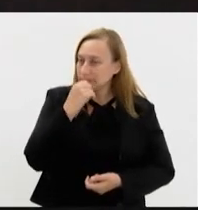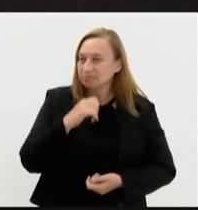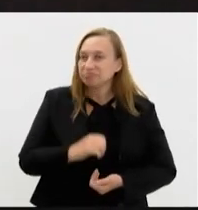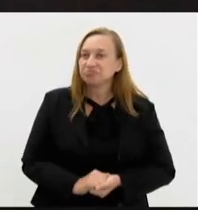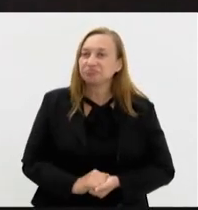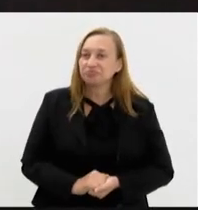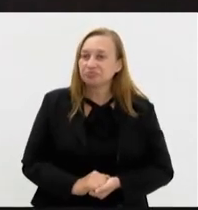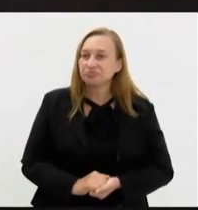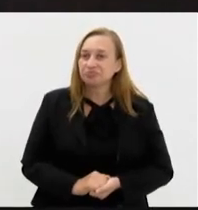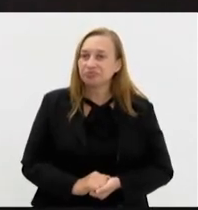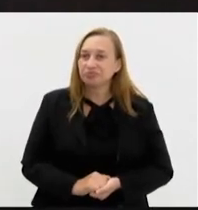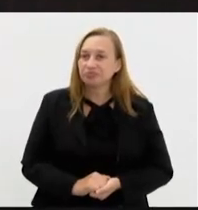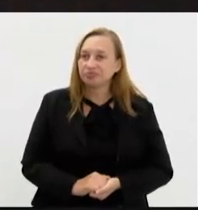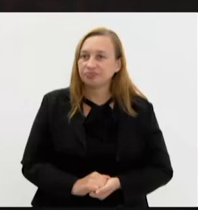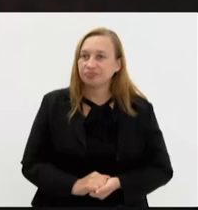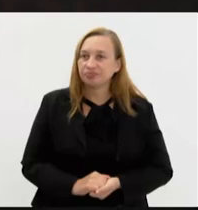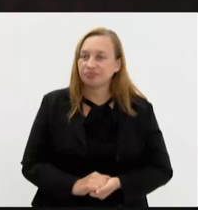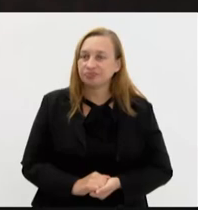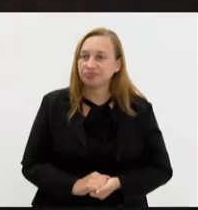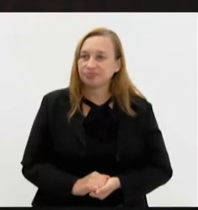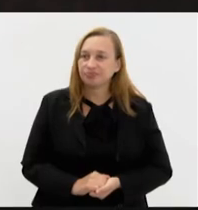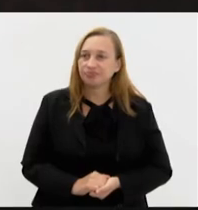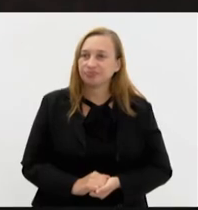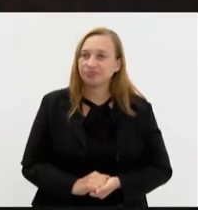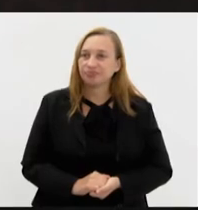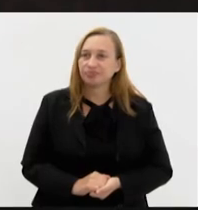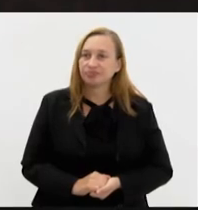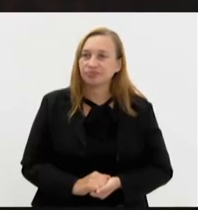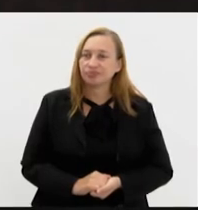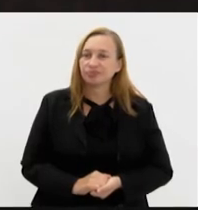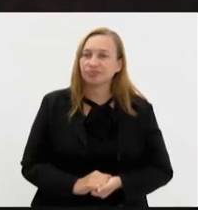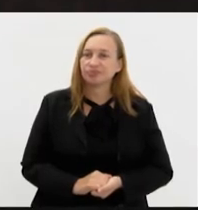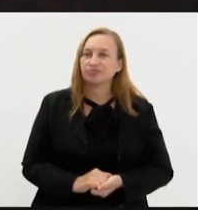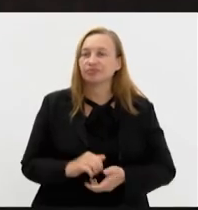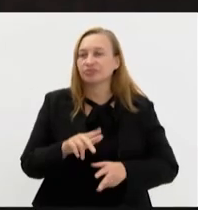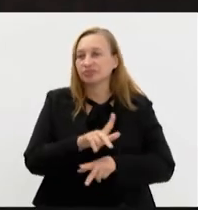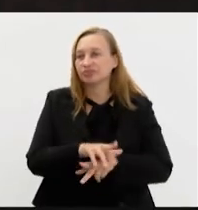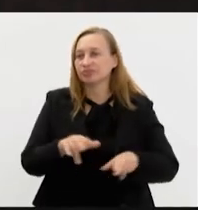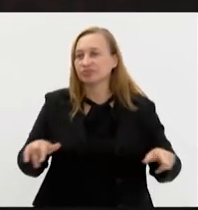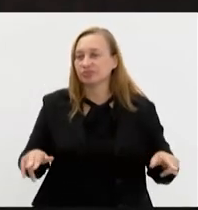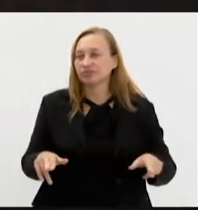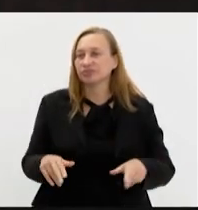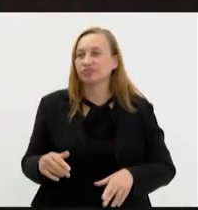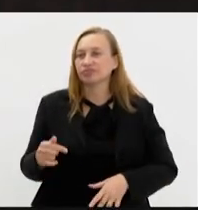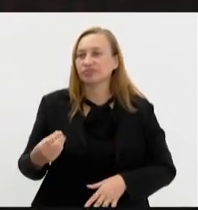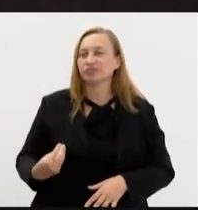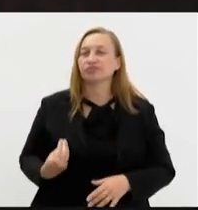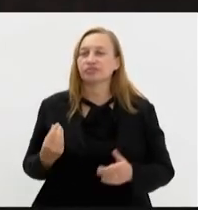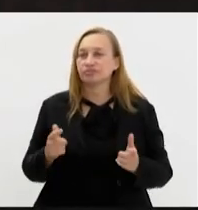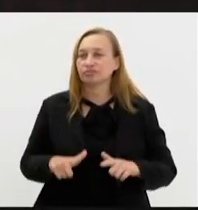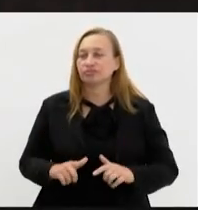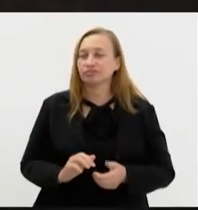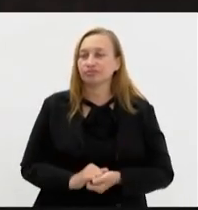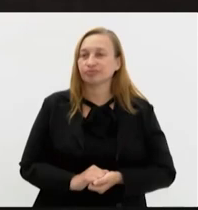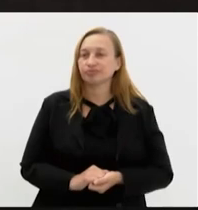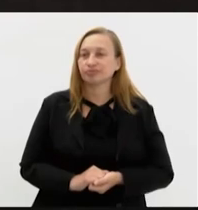de brilhantes juristas não seria diferente estarmos aqui ladeado por um brilhante jurista como Dr Rodrigo Maia mestre doutorando